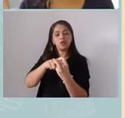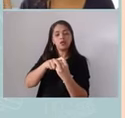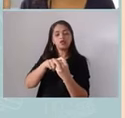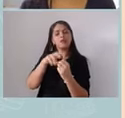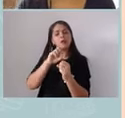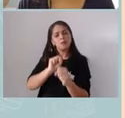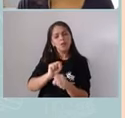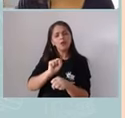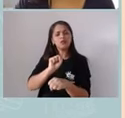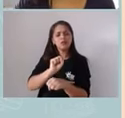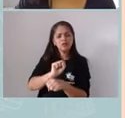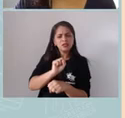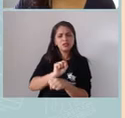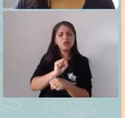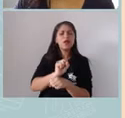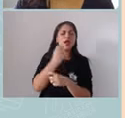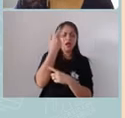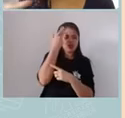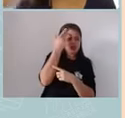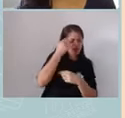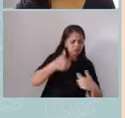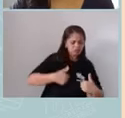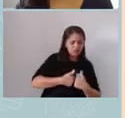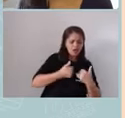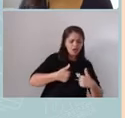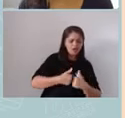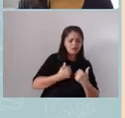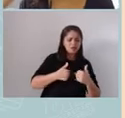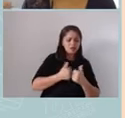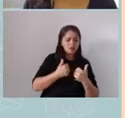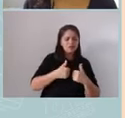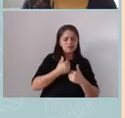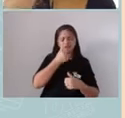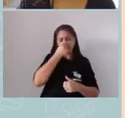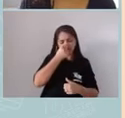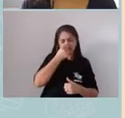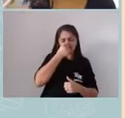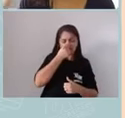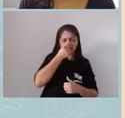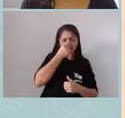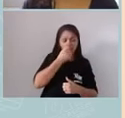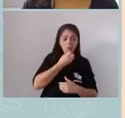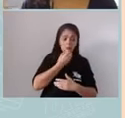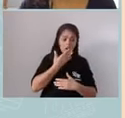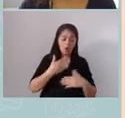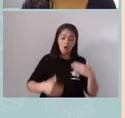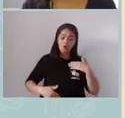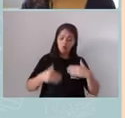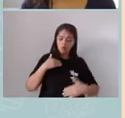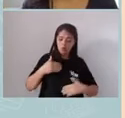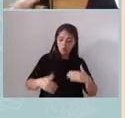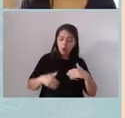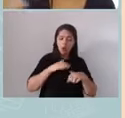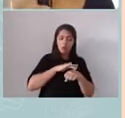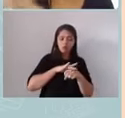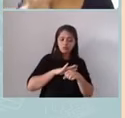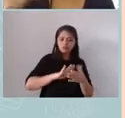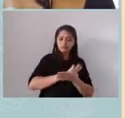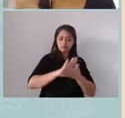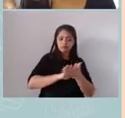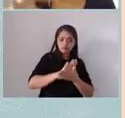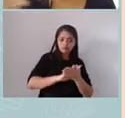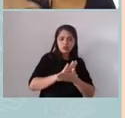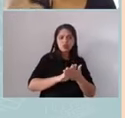imunidade natural, né? O seu corpo vai conseguir ali, né? Se você estiver saudável, bem de saúde, não tiver nenhuma outra doença, etc. Não tiver